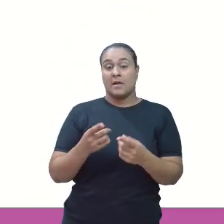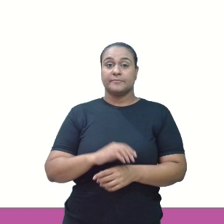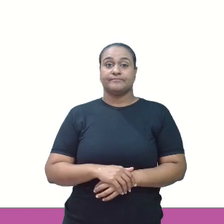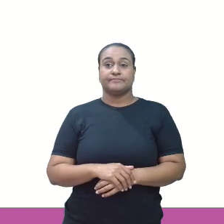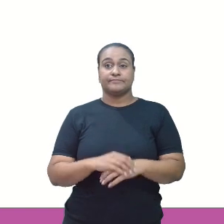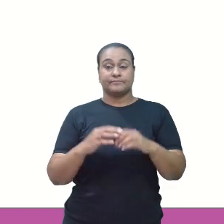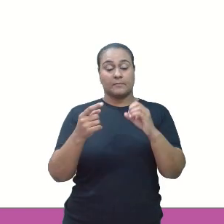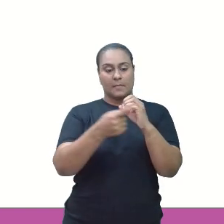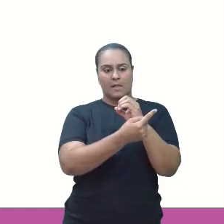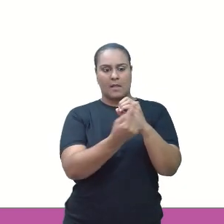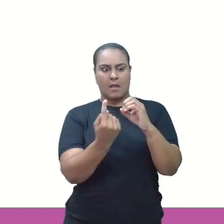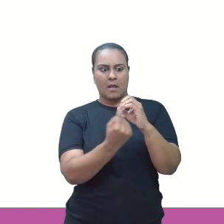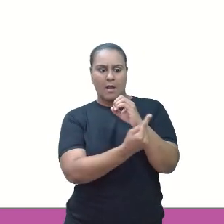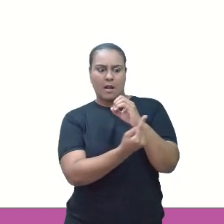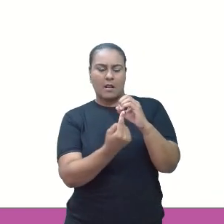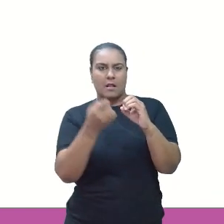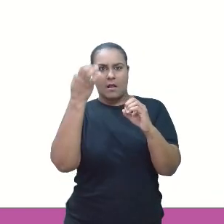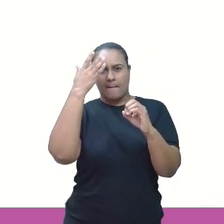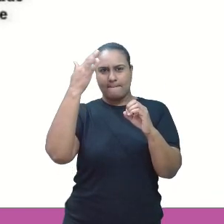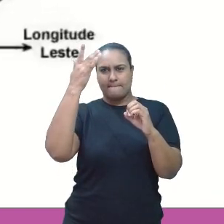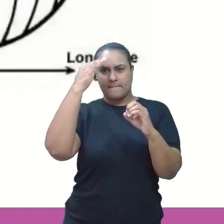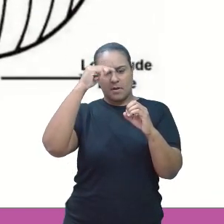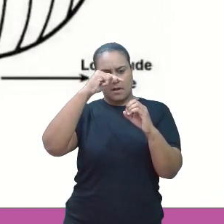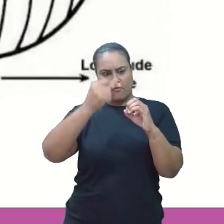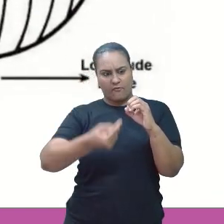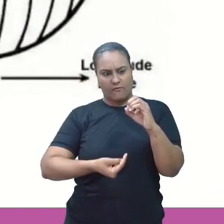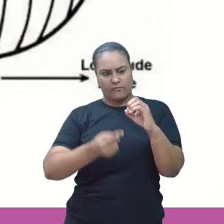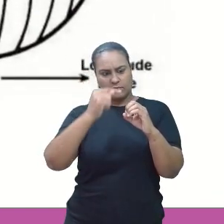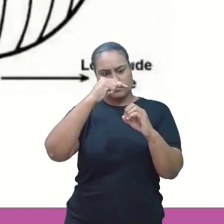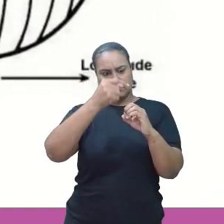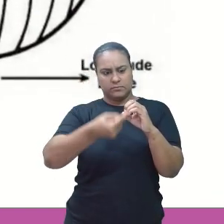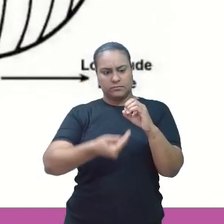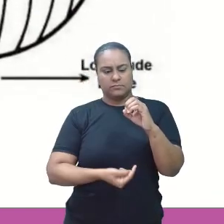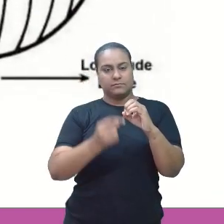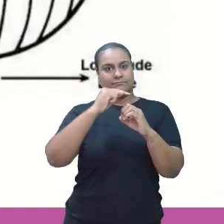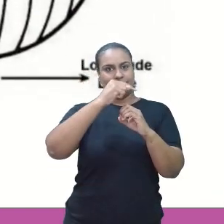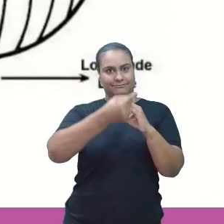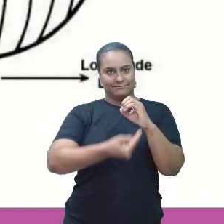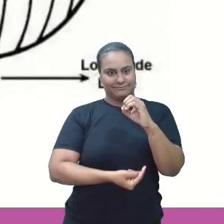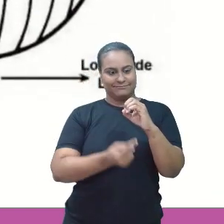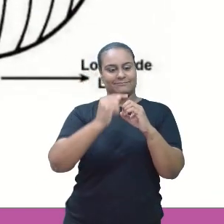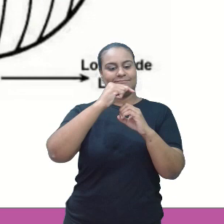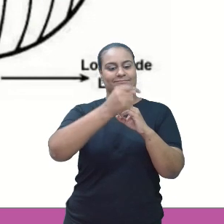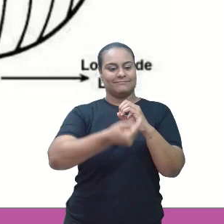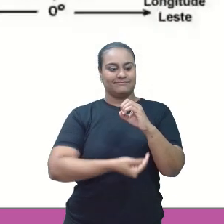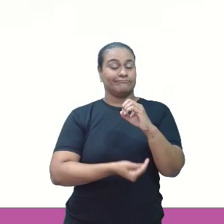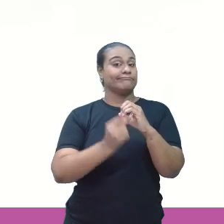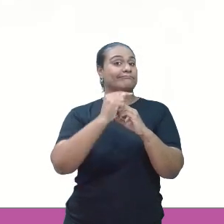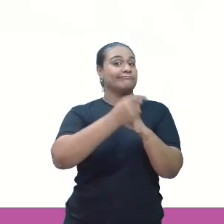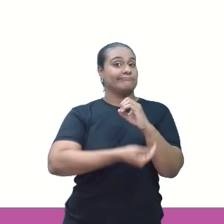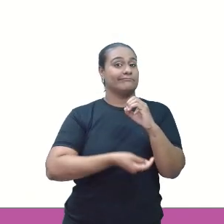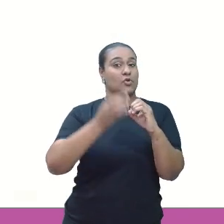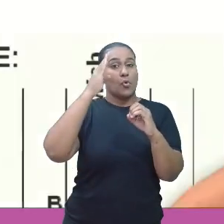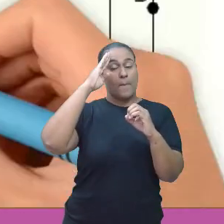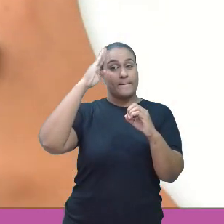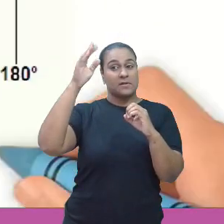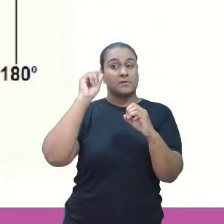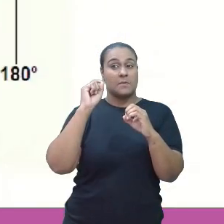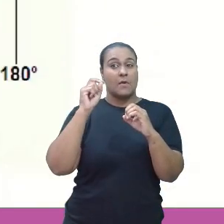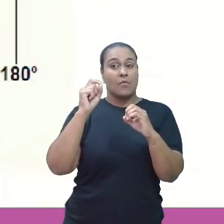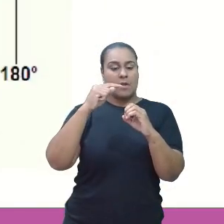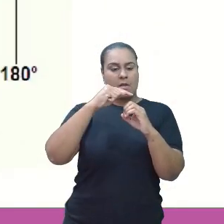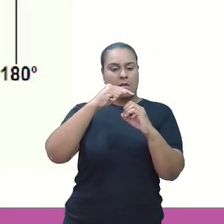são linhas imaginárias verticais traçadas sobre o globo terrestre. O principal meridiano é